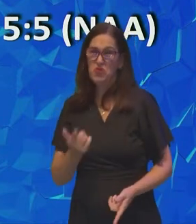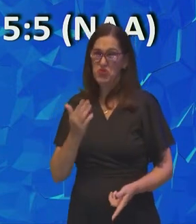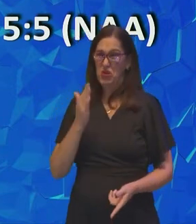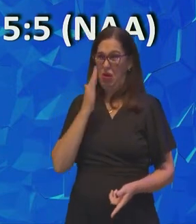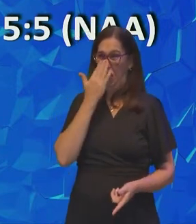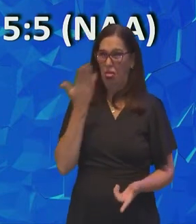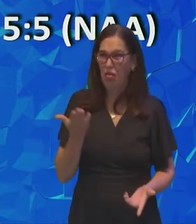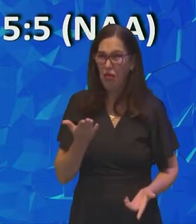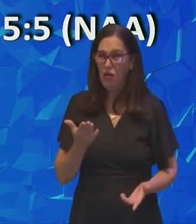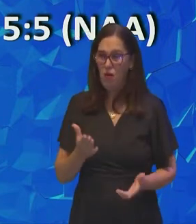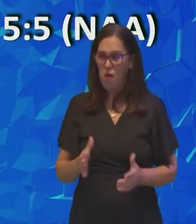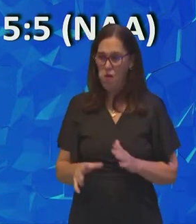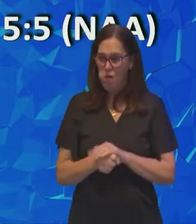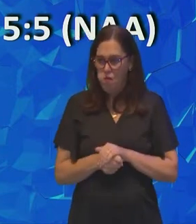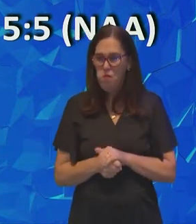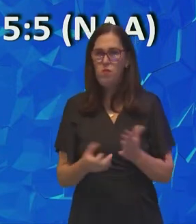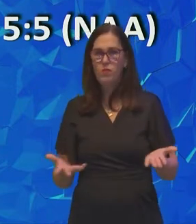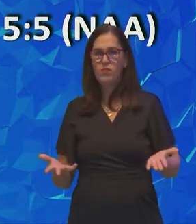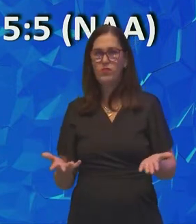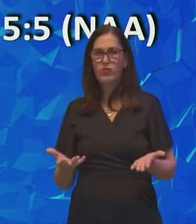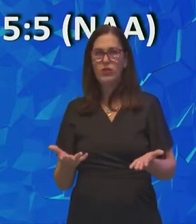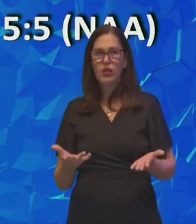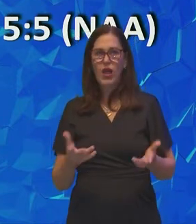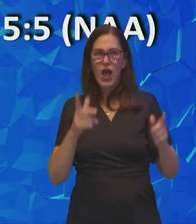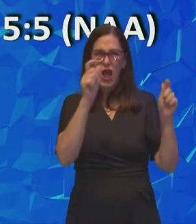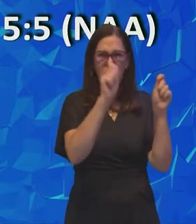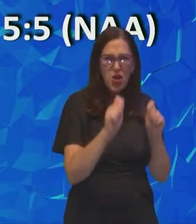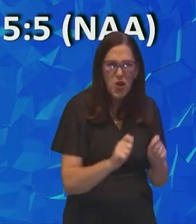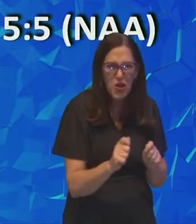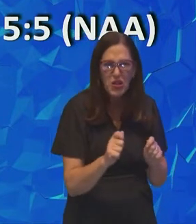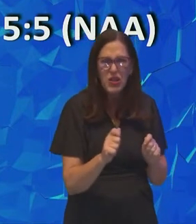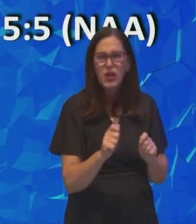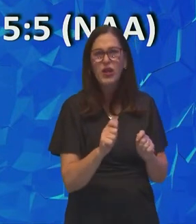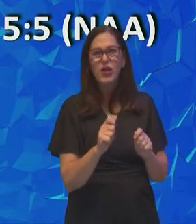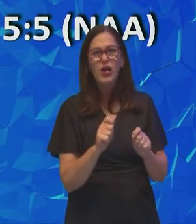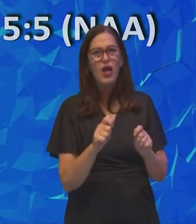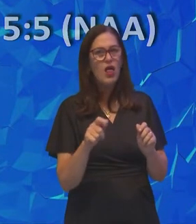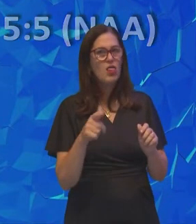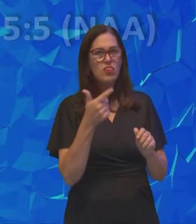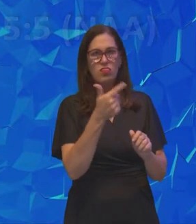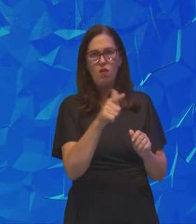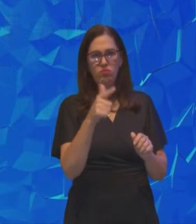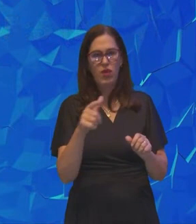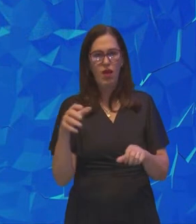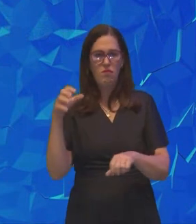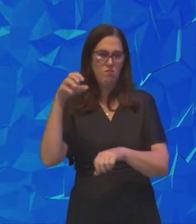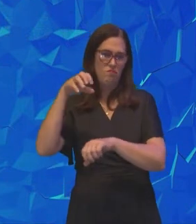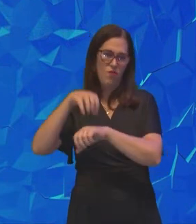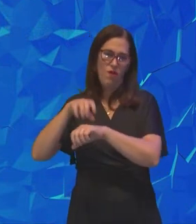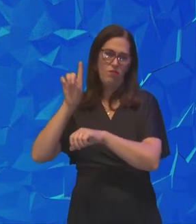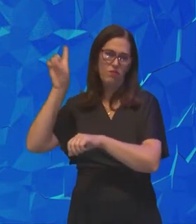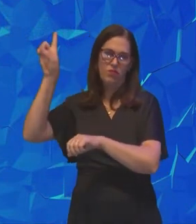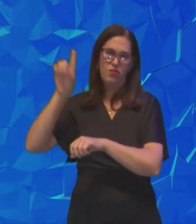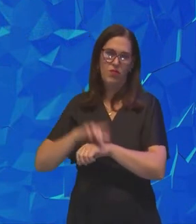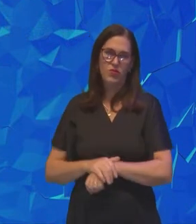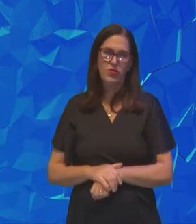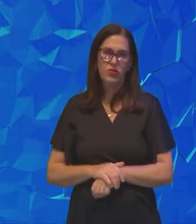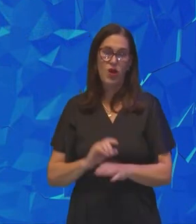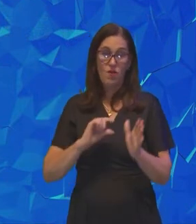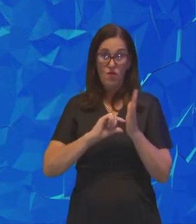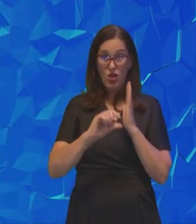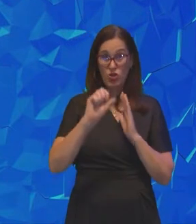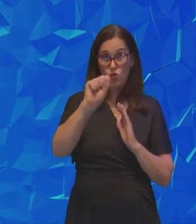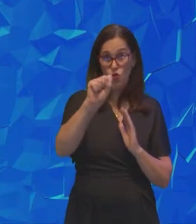ou avarenta, porque a avareza e a idolatria têm herança no reino de Cristo, no reino de Deus. Verso